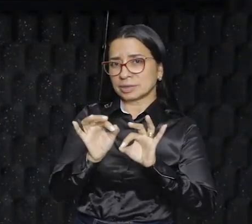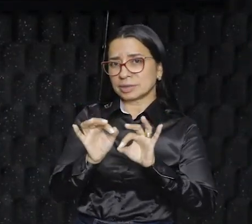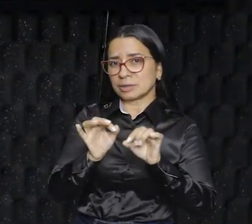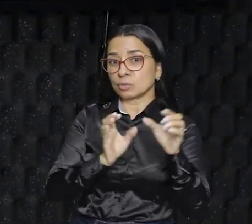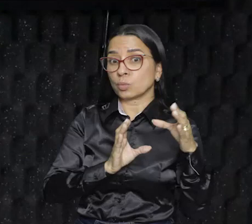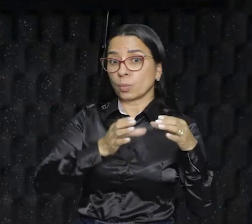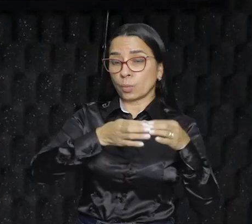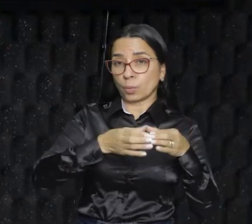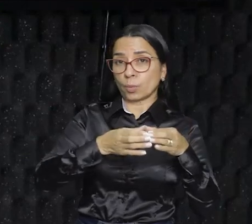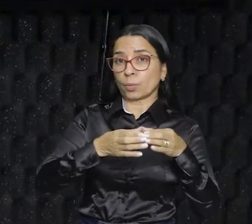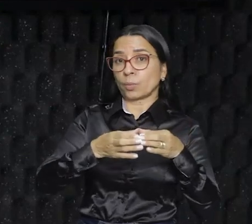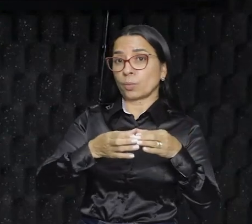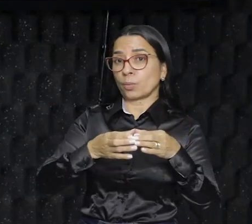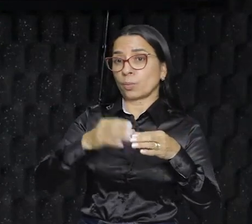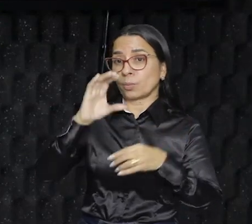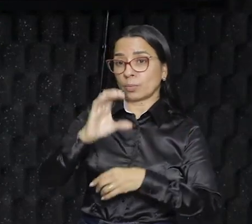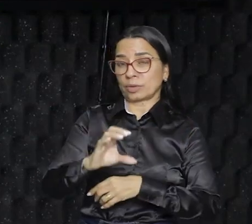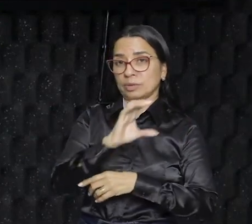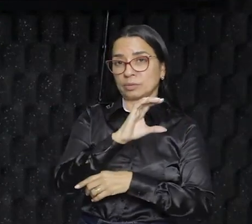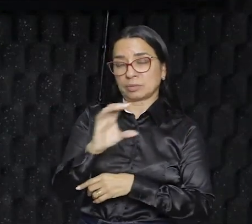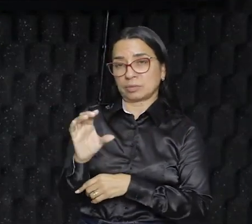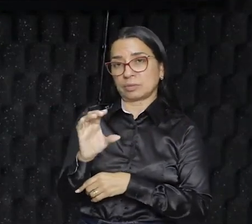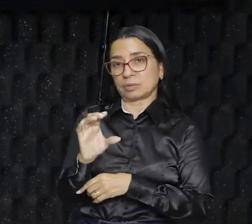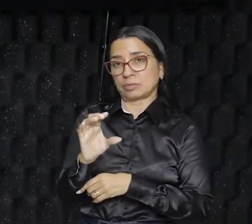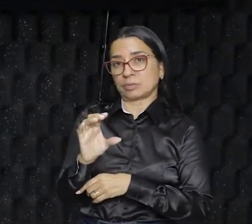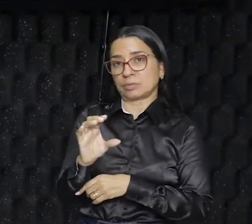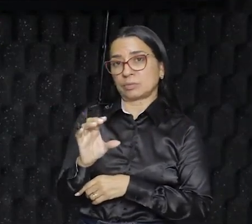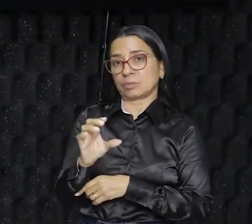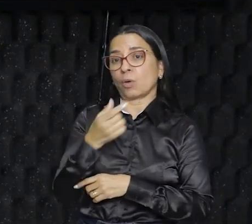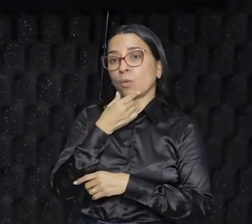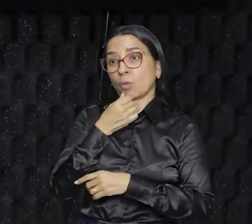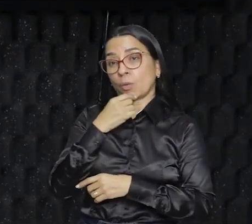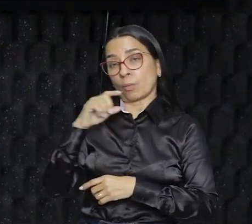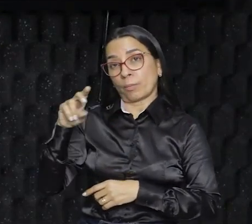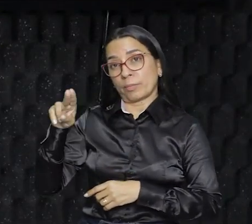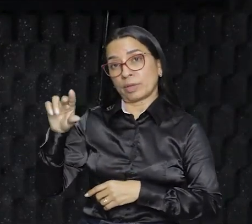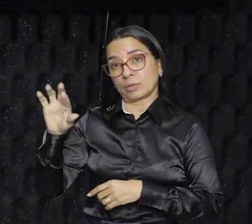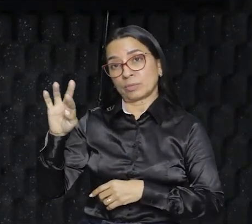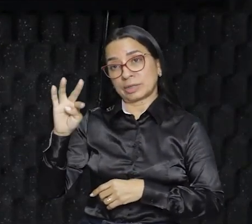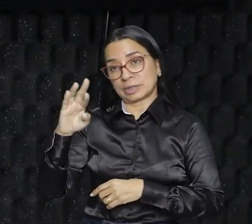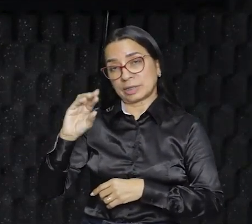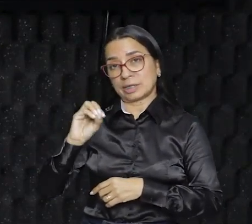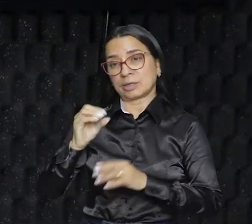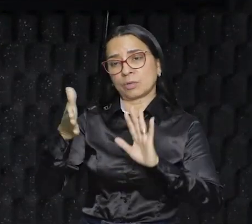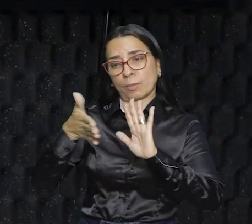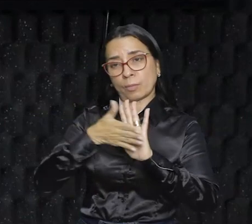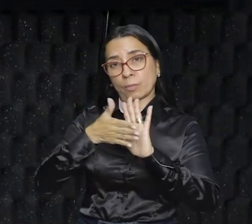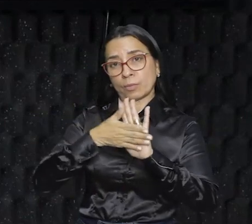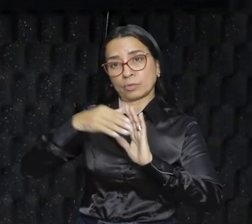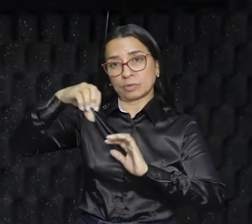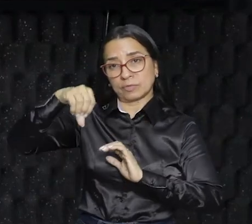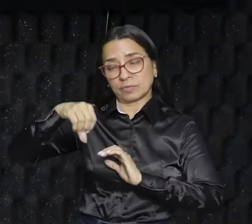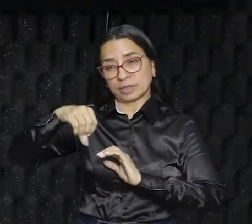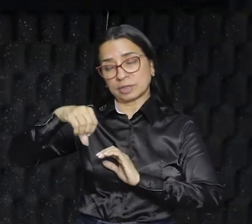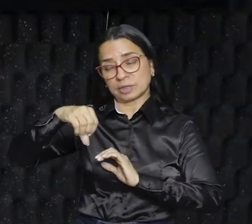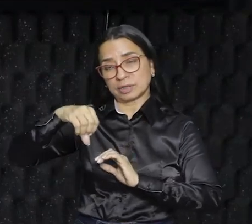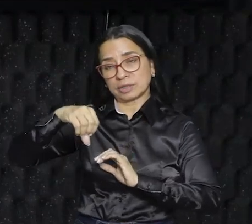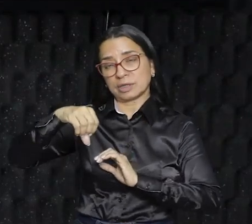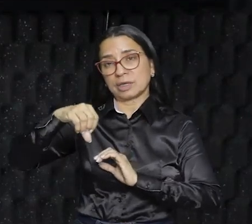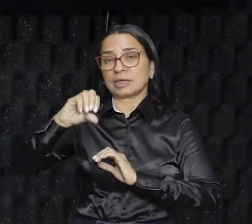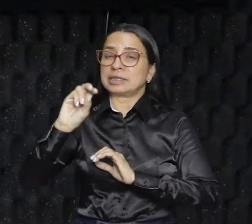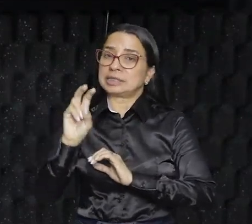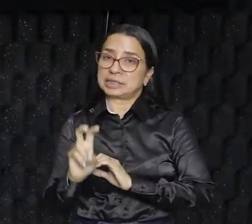católico, um Lutero que propôs 95 teses, entre elas a tese